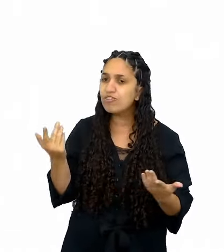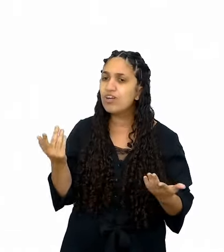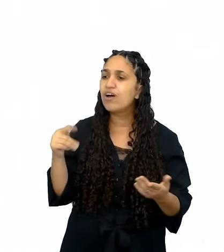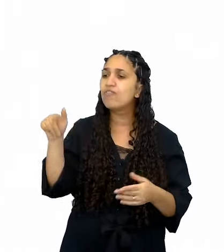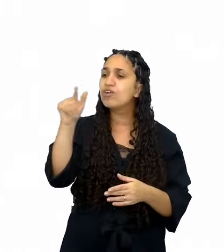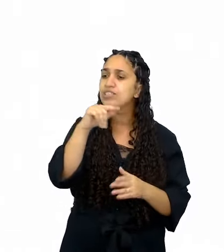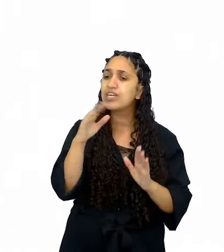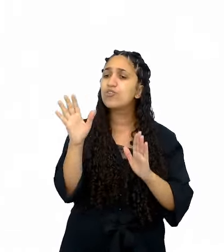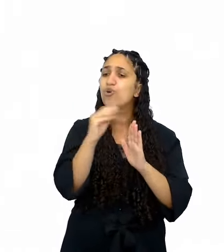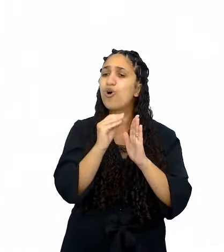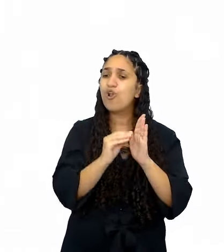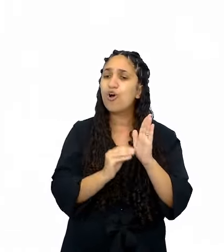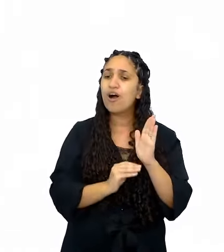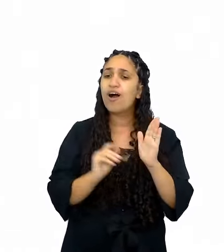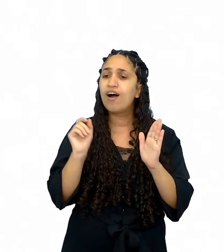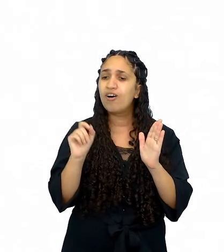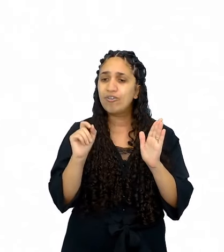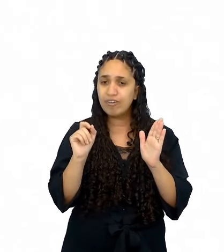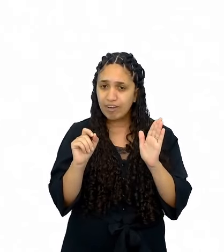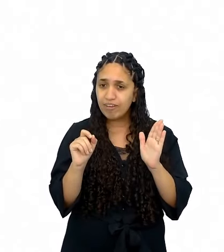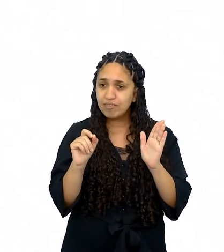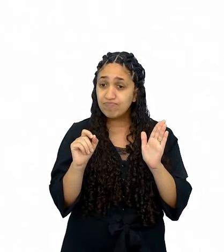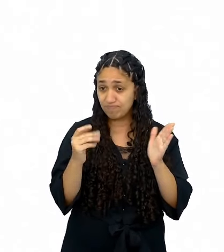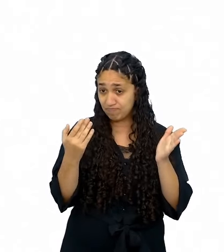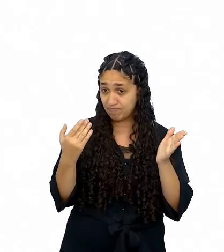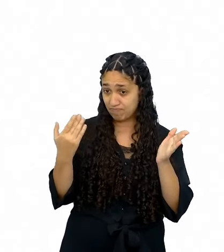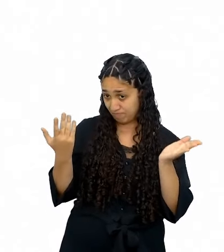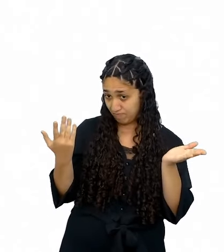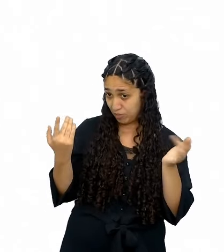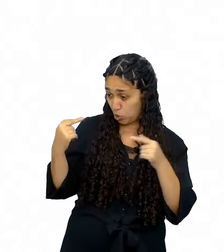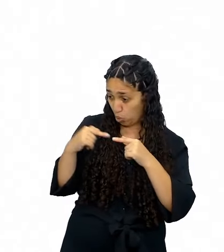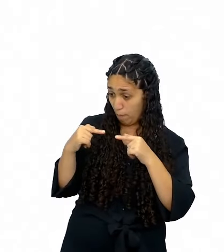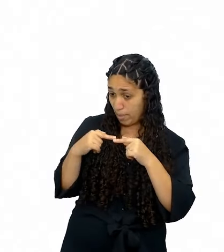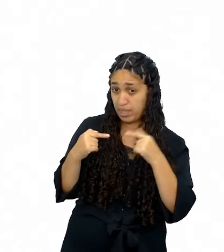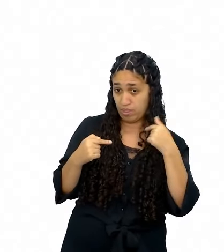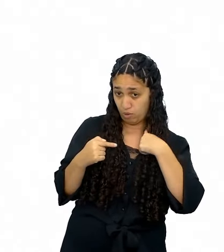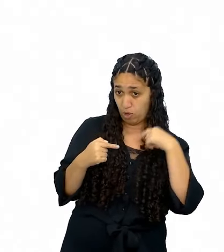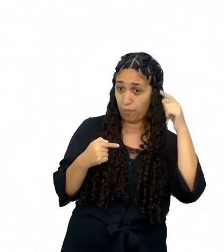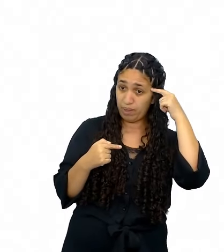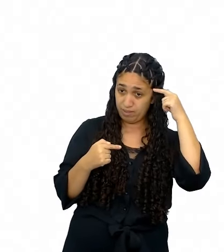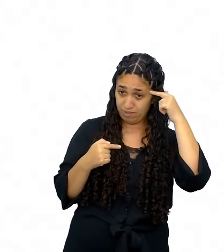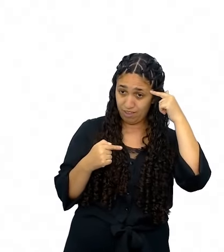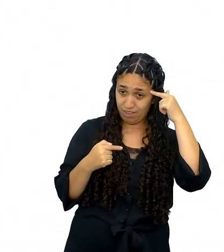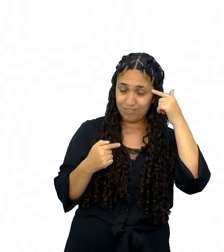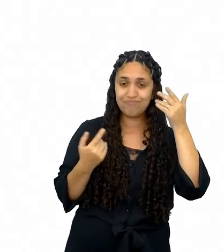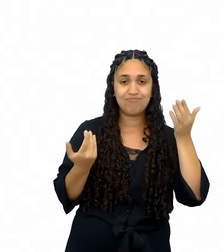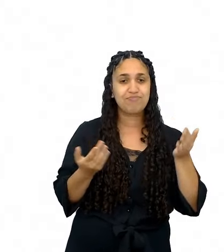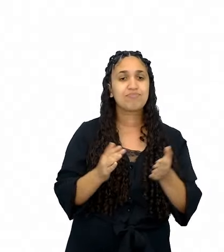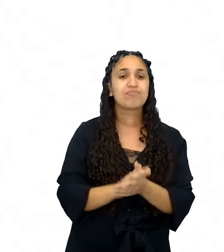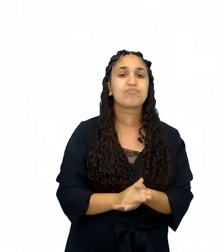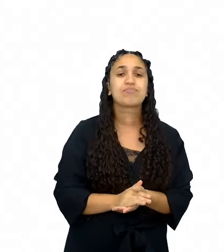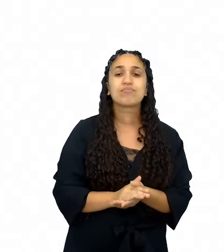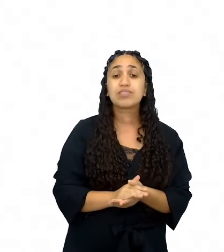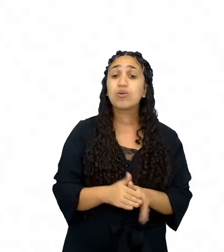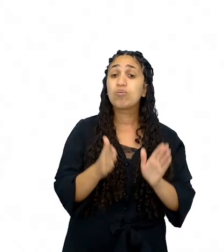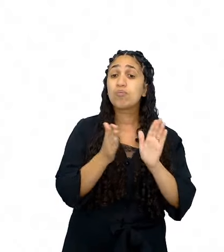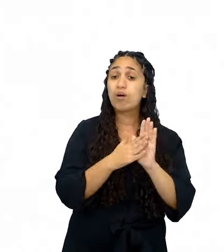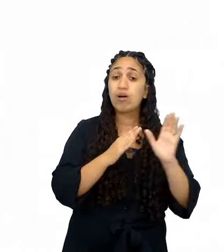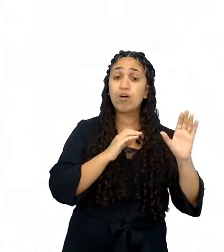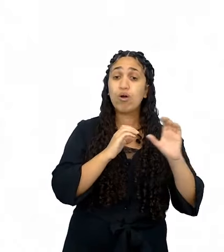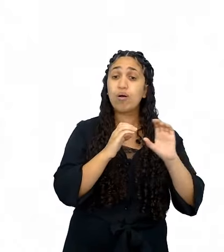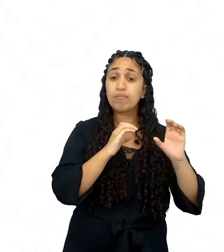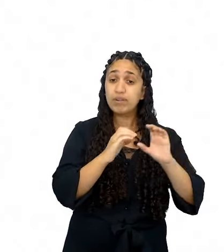Bem, o propósito comunicativo desta sequência